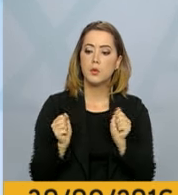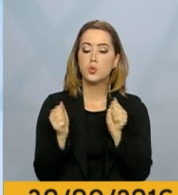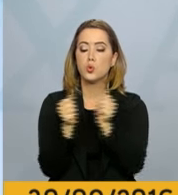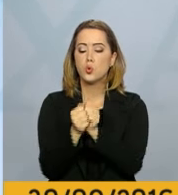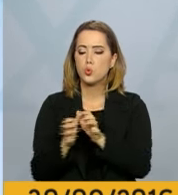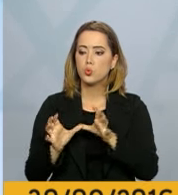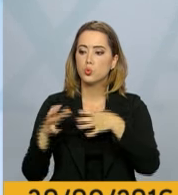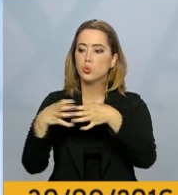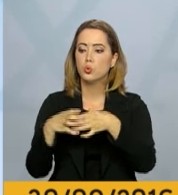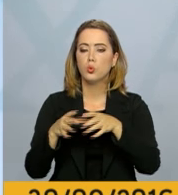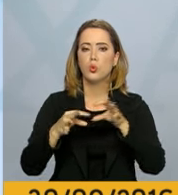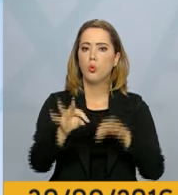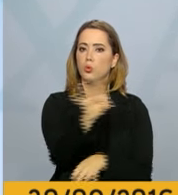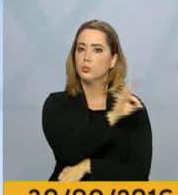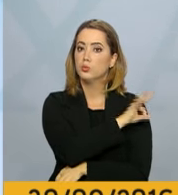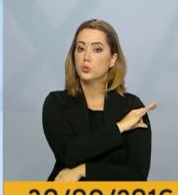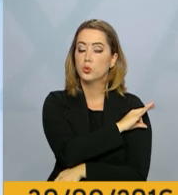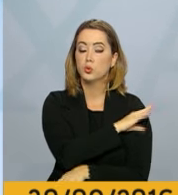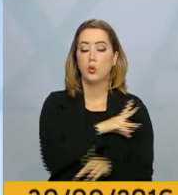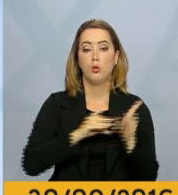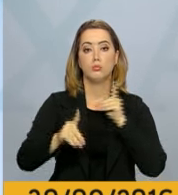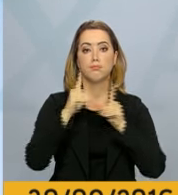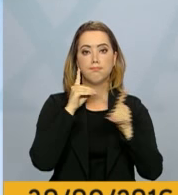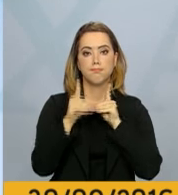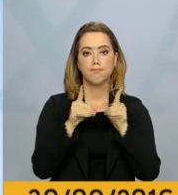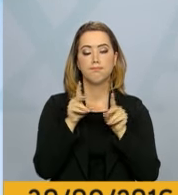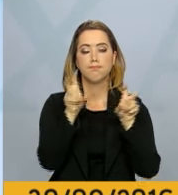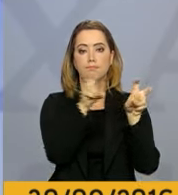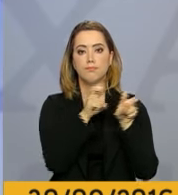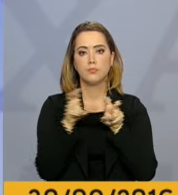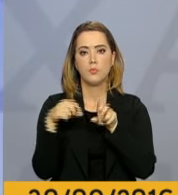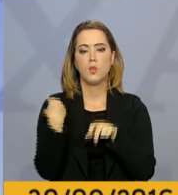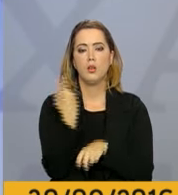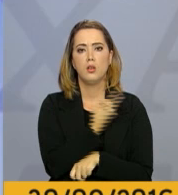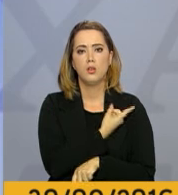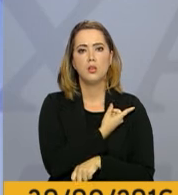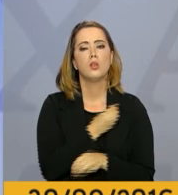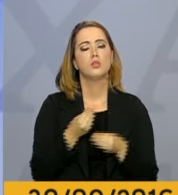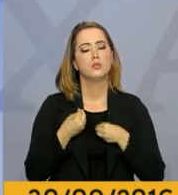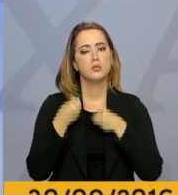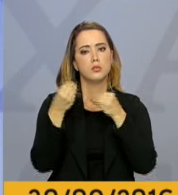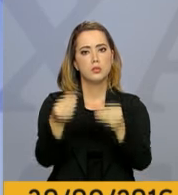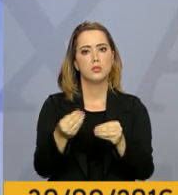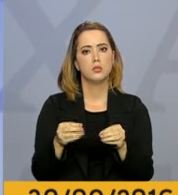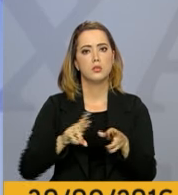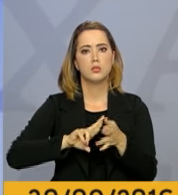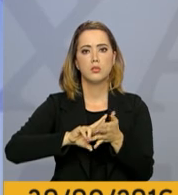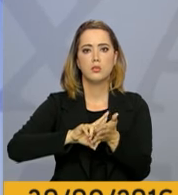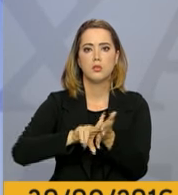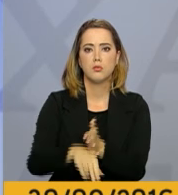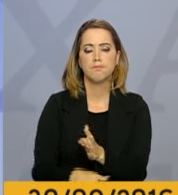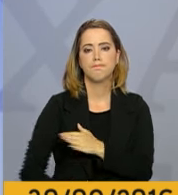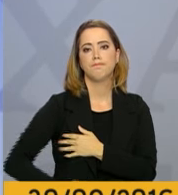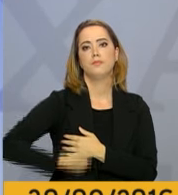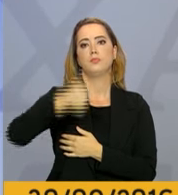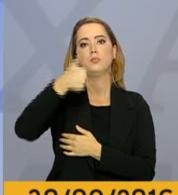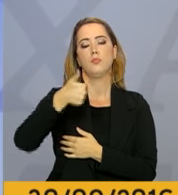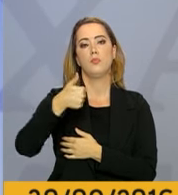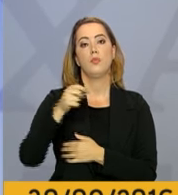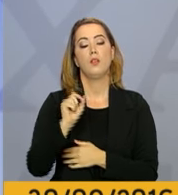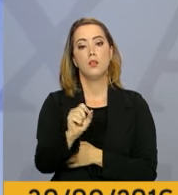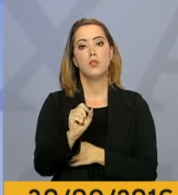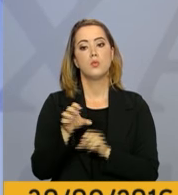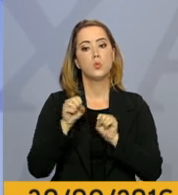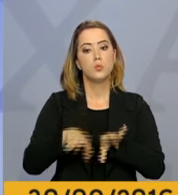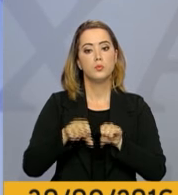para discutir esses temas. Mas nós temos certeza que nós daremos, ou estamos dando, um salto de qualidade